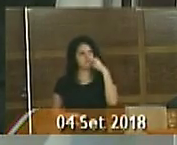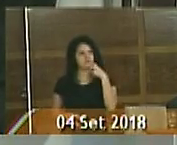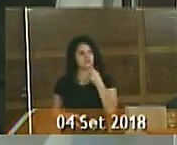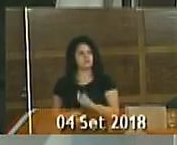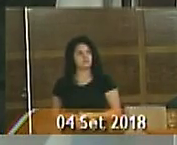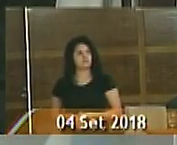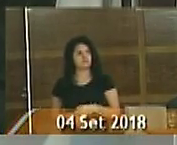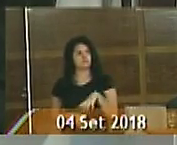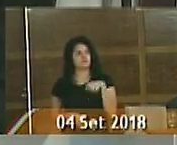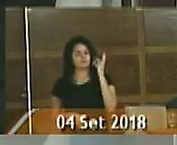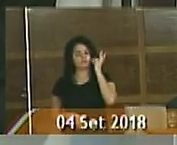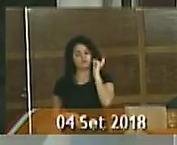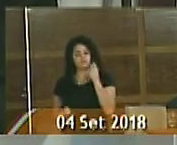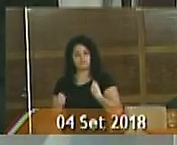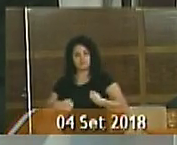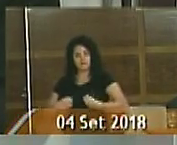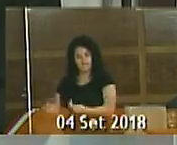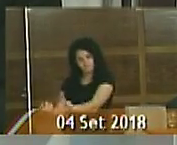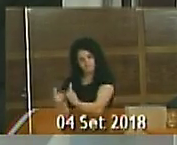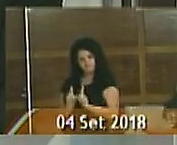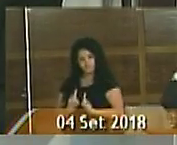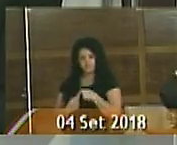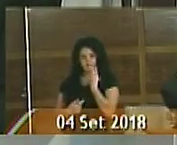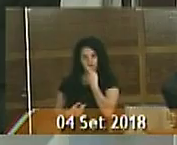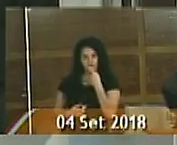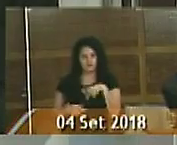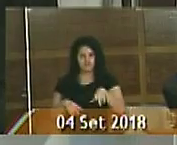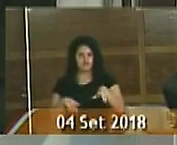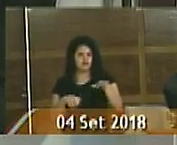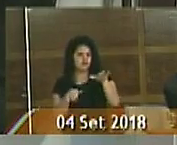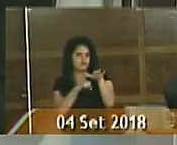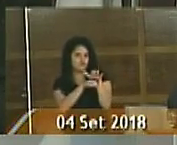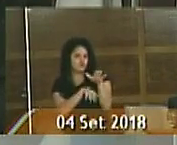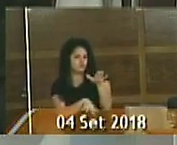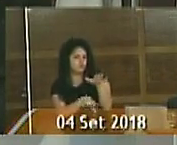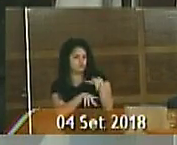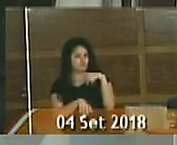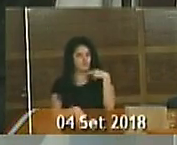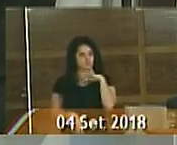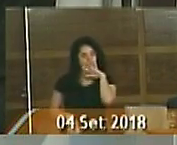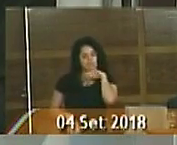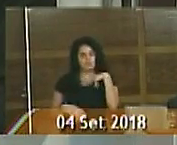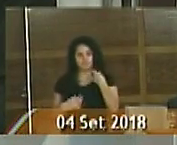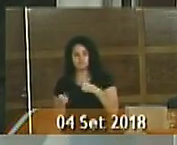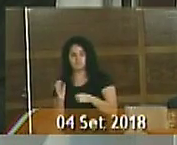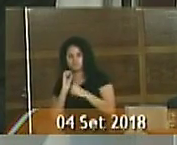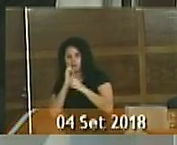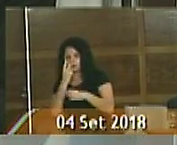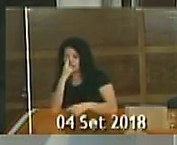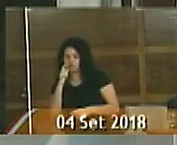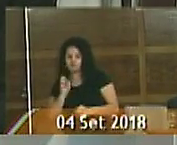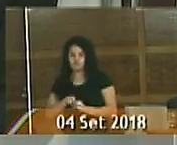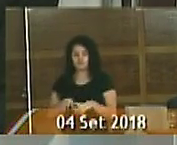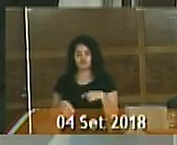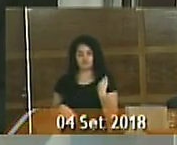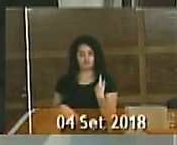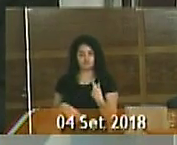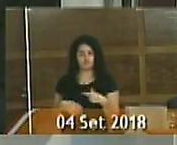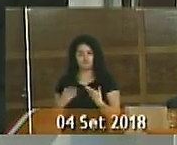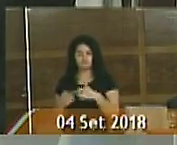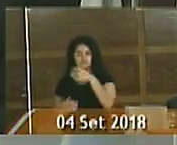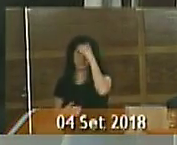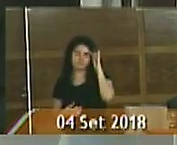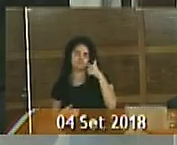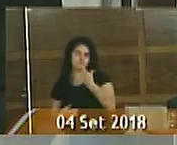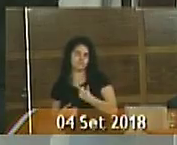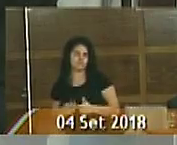reforma de lixeira, de luz queimada, enquanto o povo está desempregado, que a gente poderia aqui estar falando que